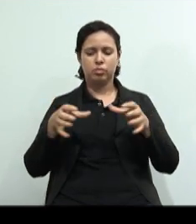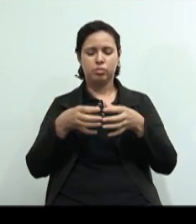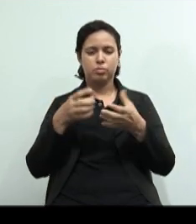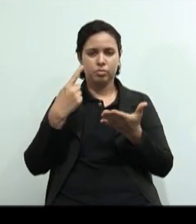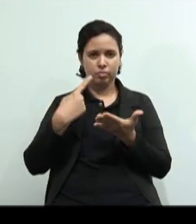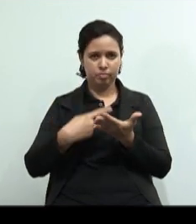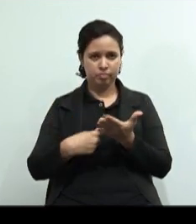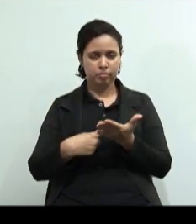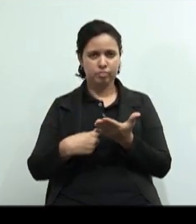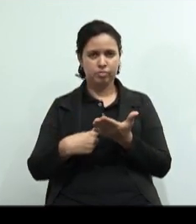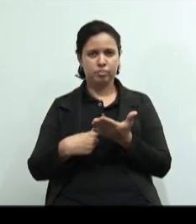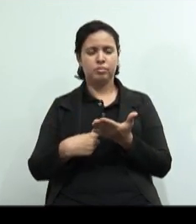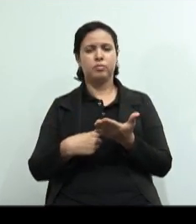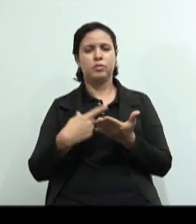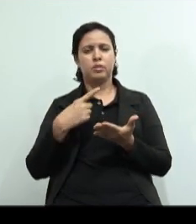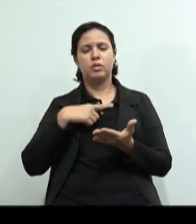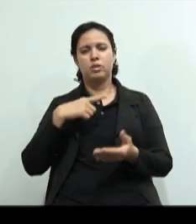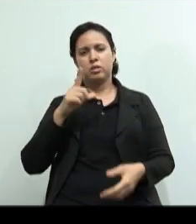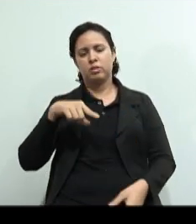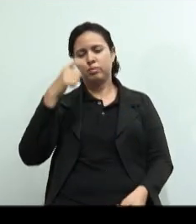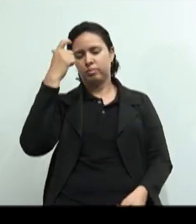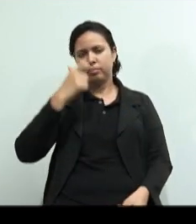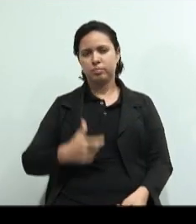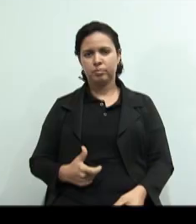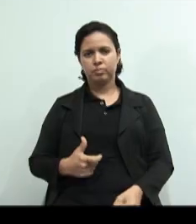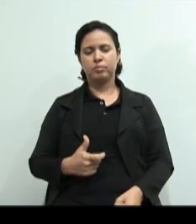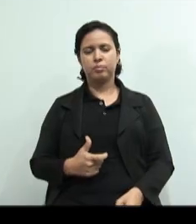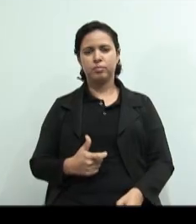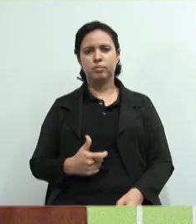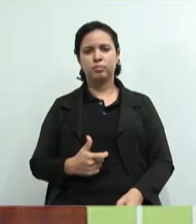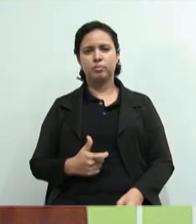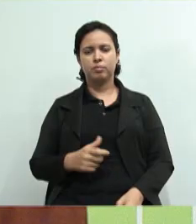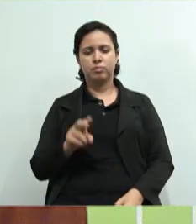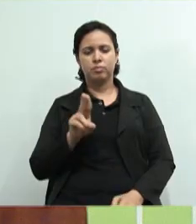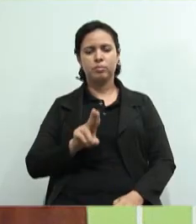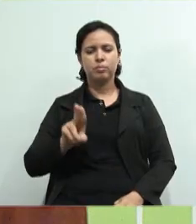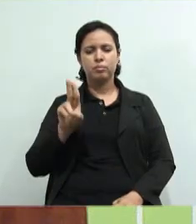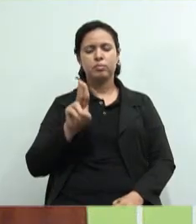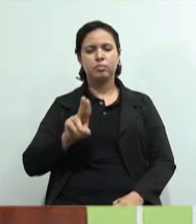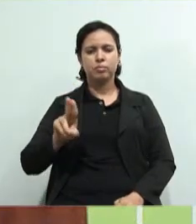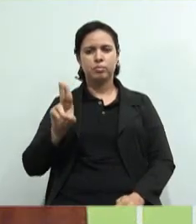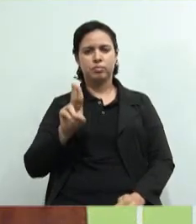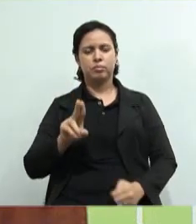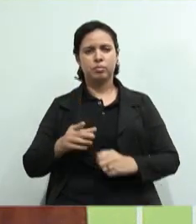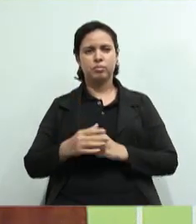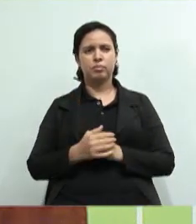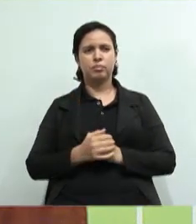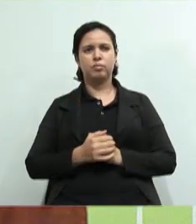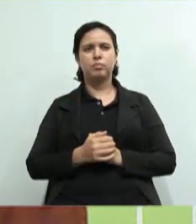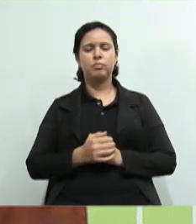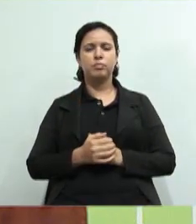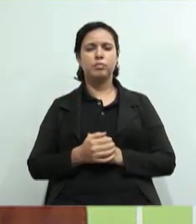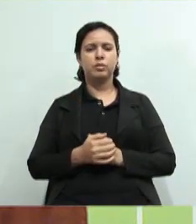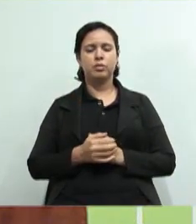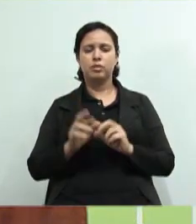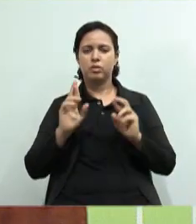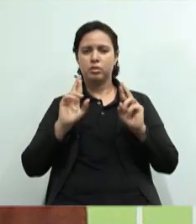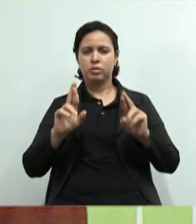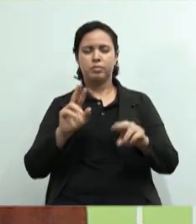maioria. Então, é essa atitude que nós vamos usar a partir de agora. Então, a gente